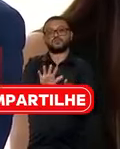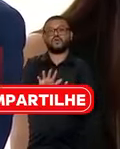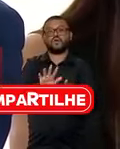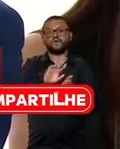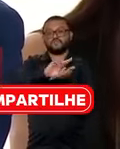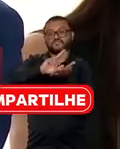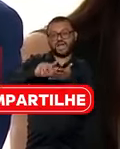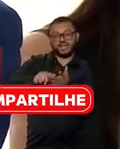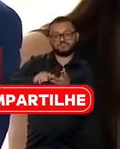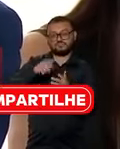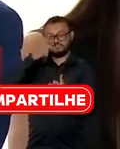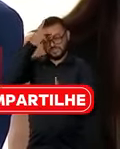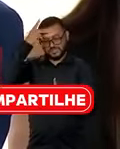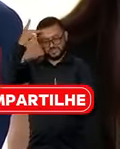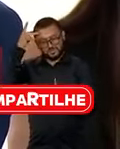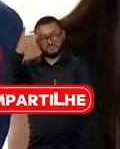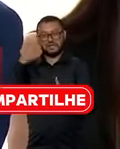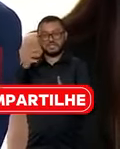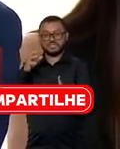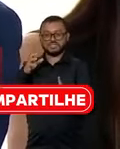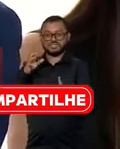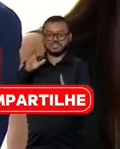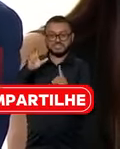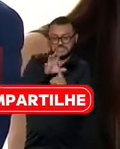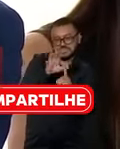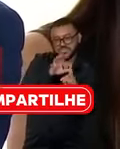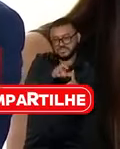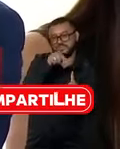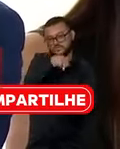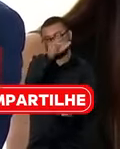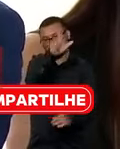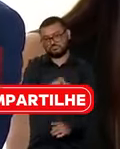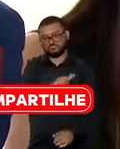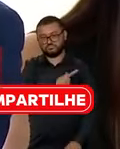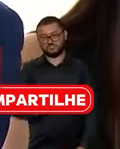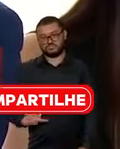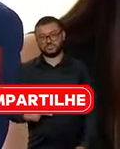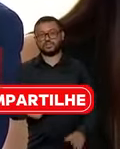várias perseguições. E agora nós estamos vendo